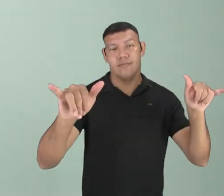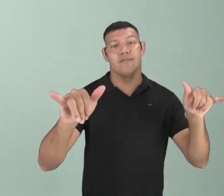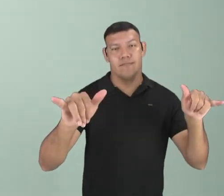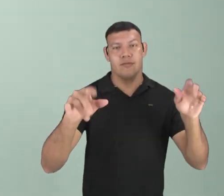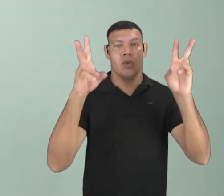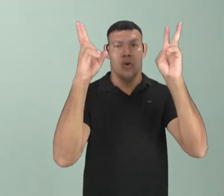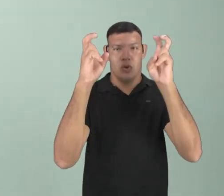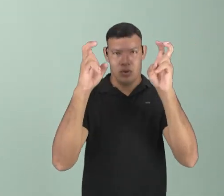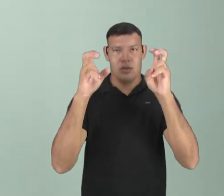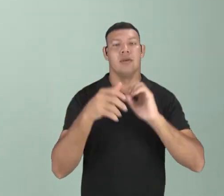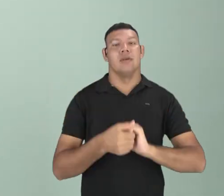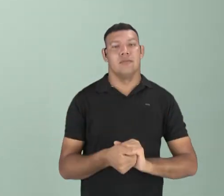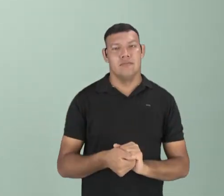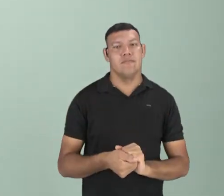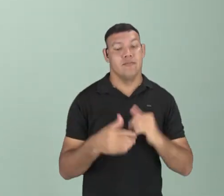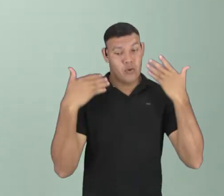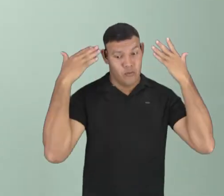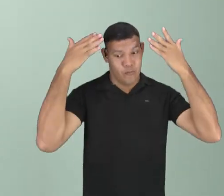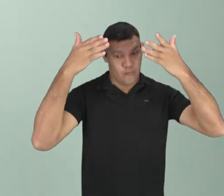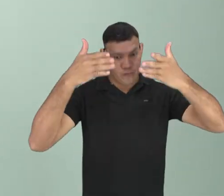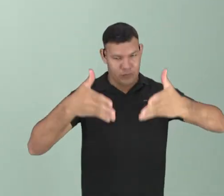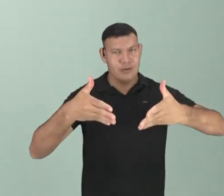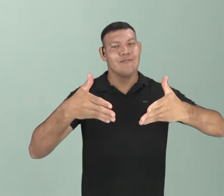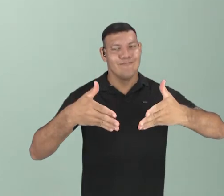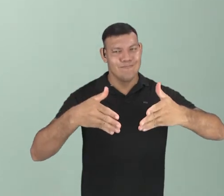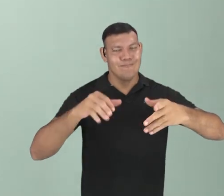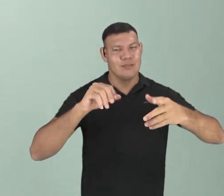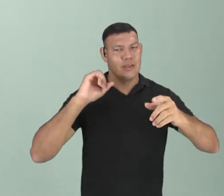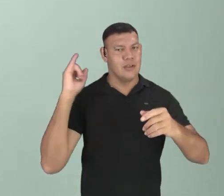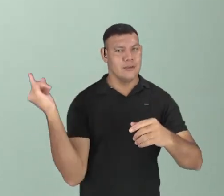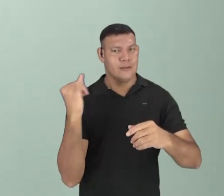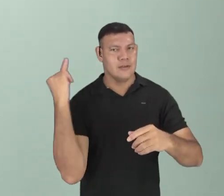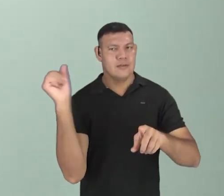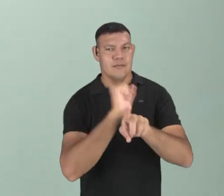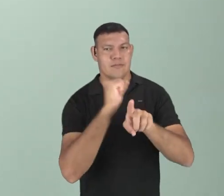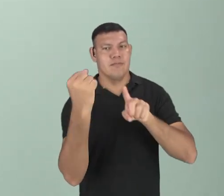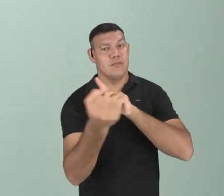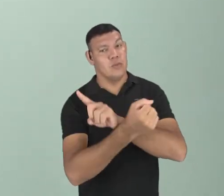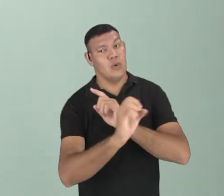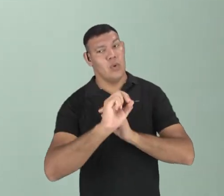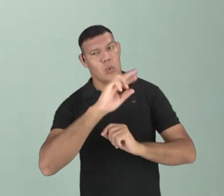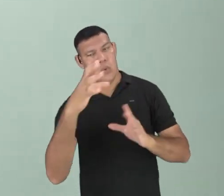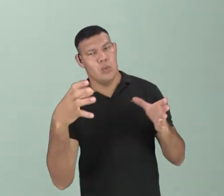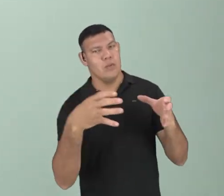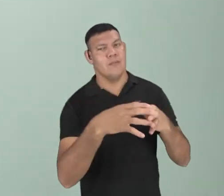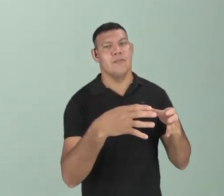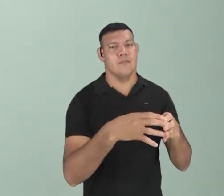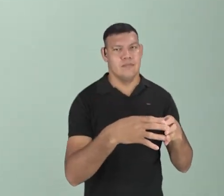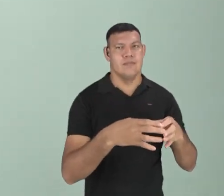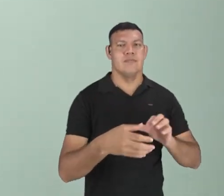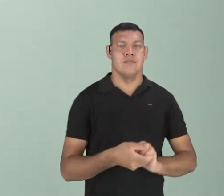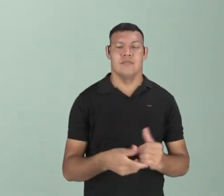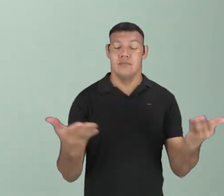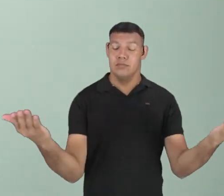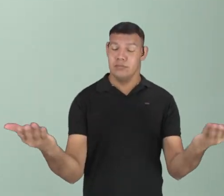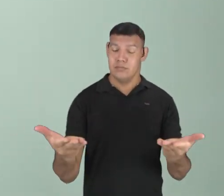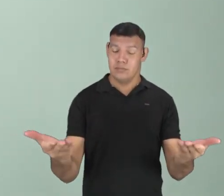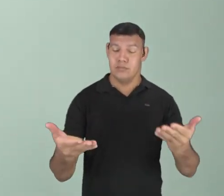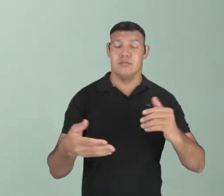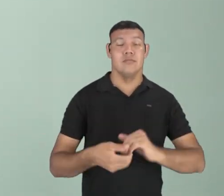com uma temática importantíssima para a sociedade ou para a comunidade no dia a